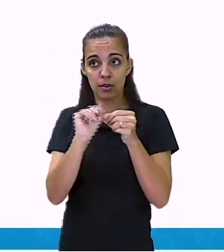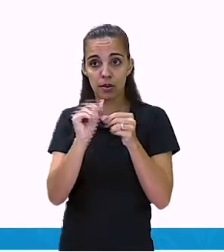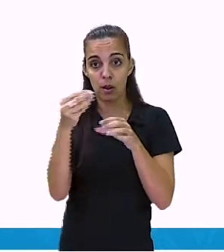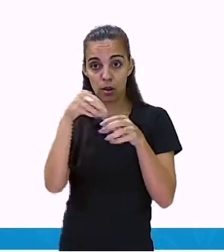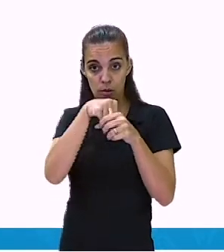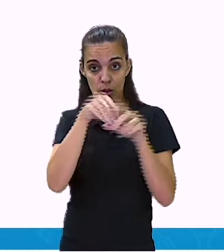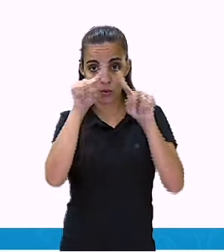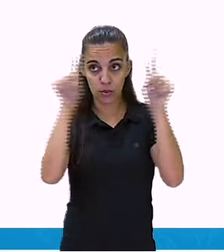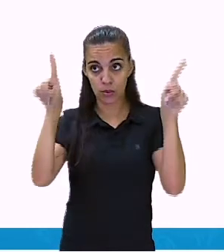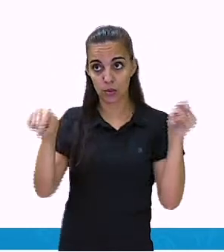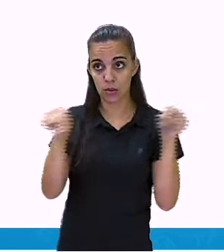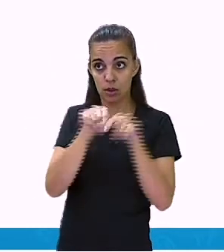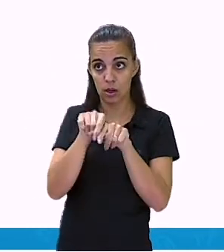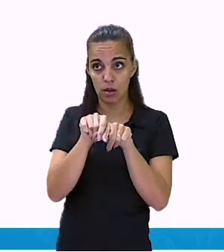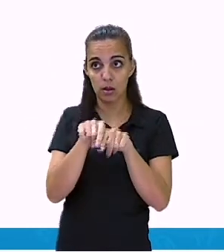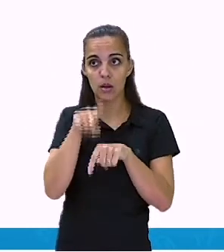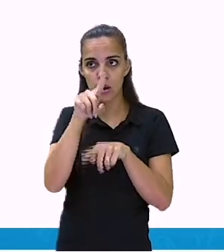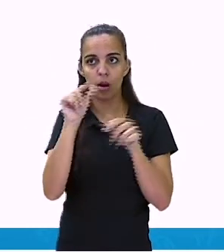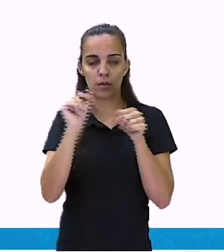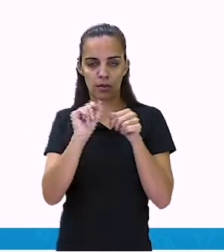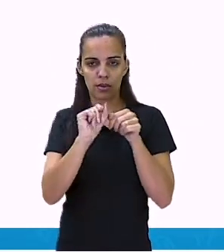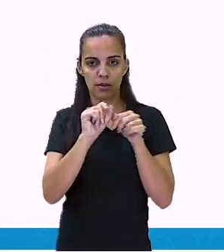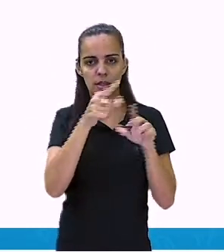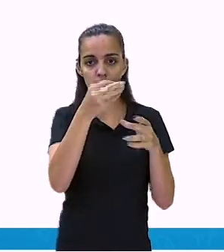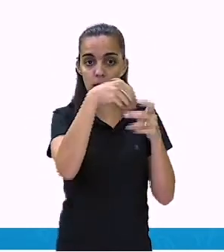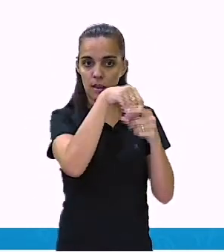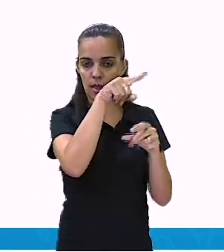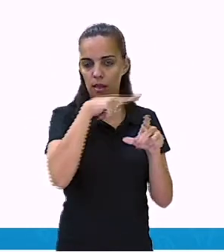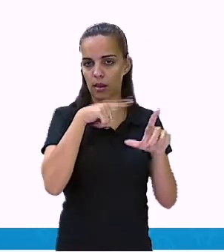dentro do quadro que tá para você lá na plataforma.